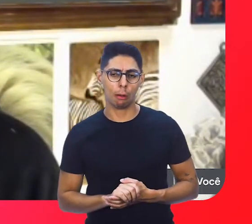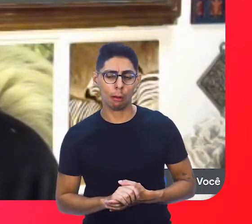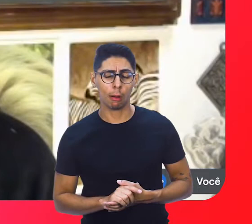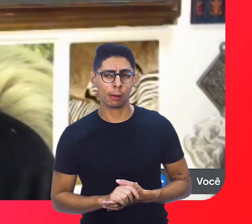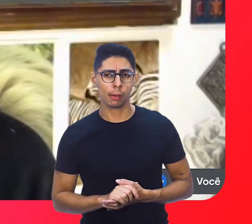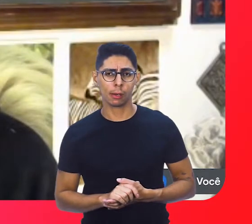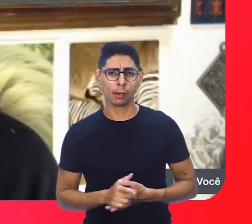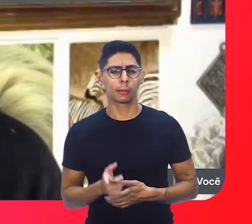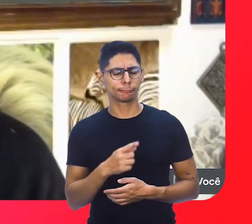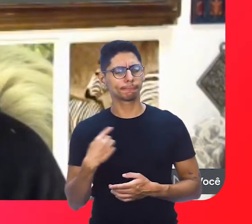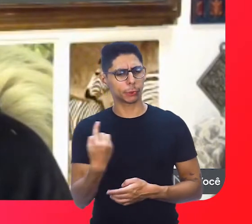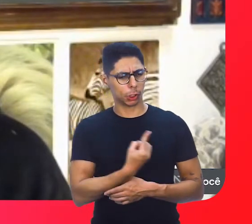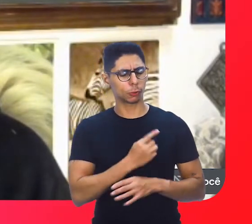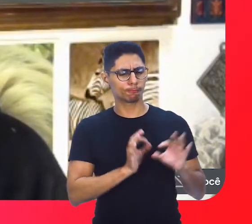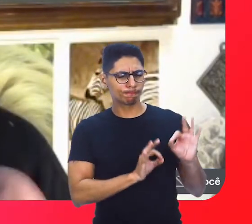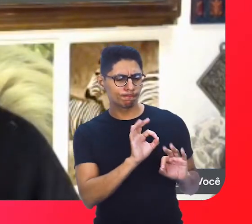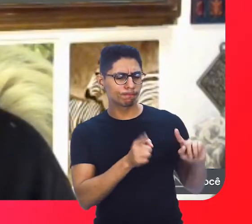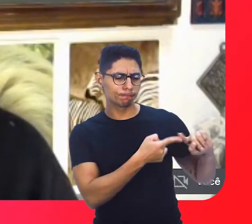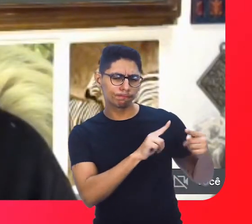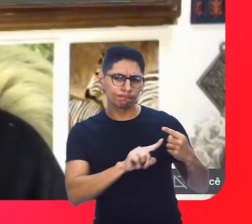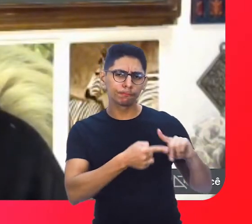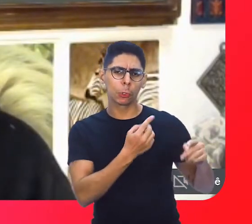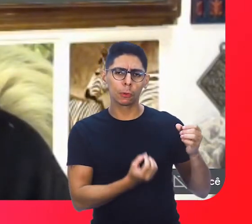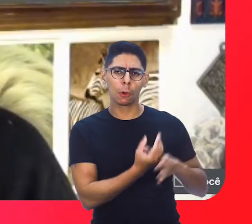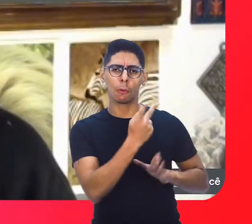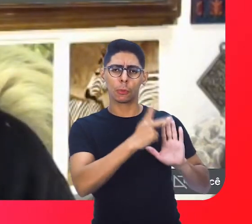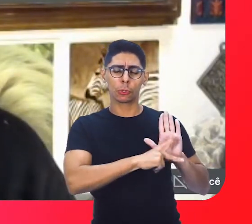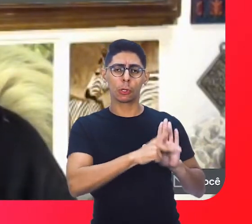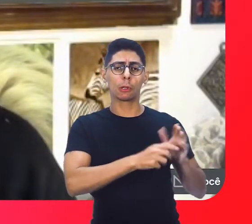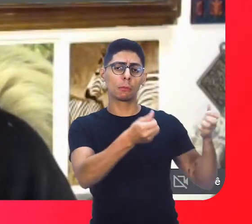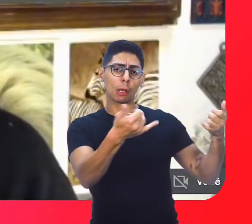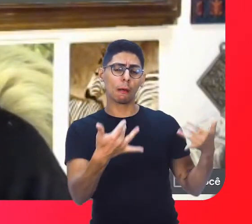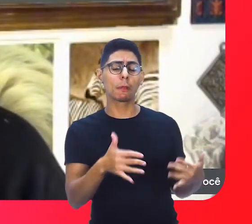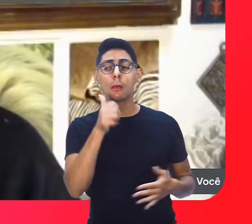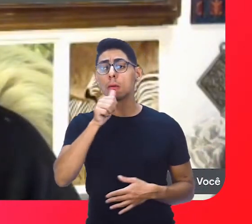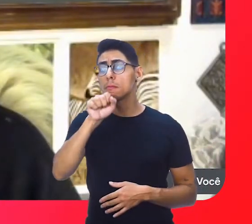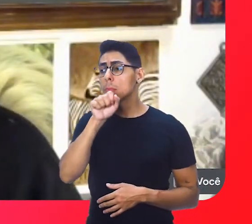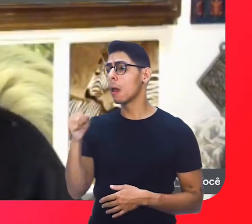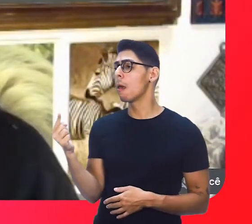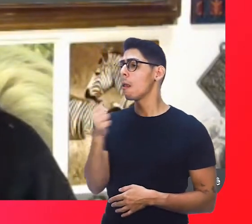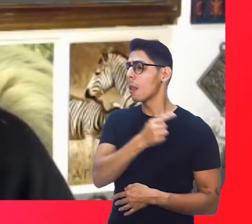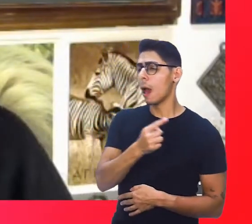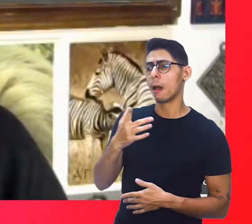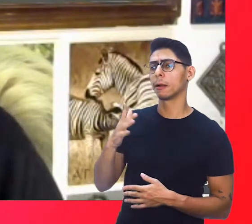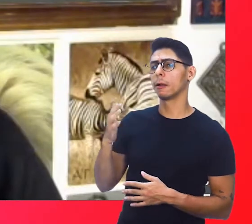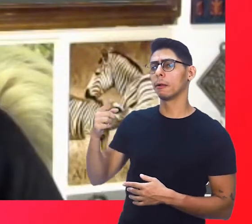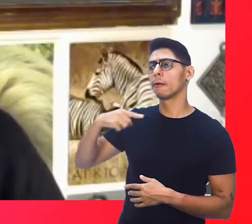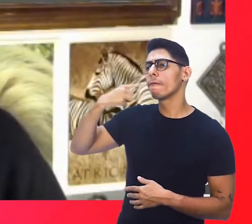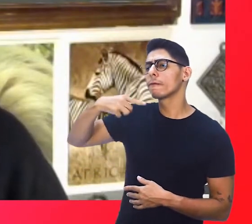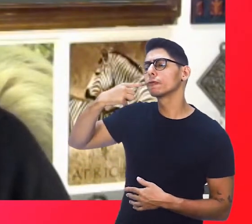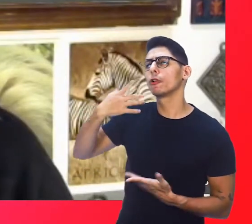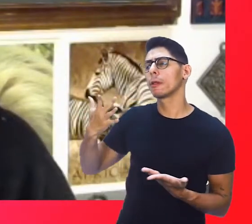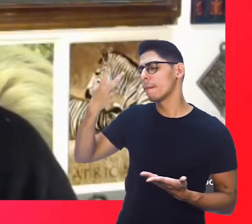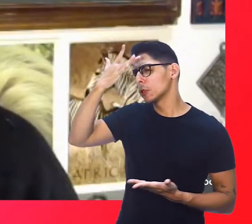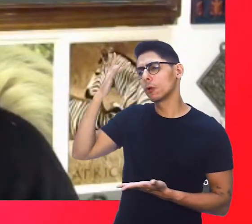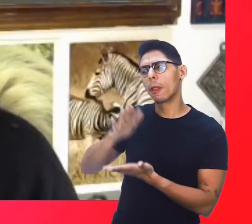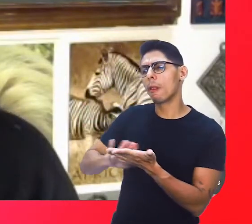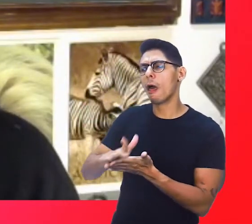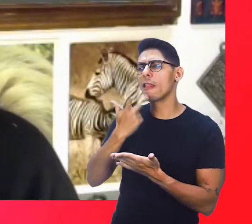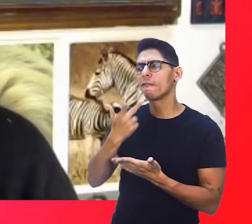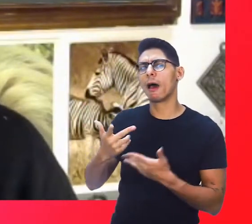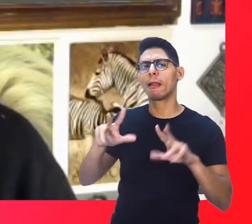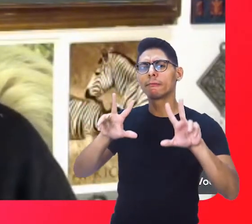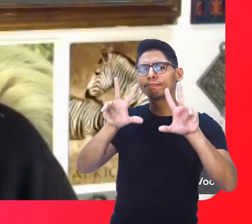nós criamos um projeto, ele começou a comentar, mãe, na faculdade de Direito ninguém fala de inclusão, como é que pode? Eu falei,